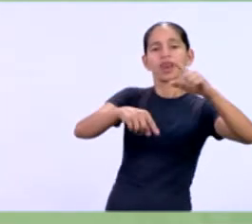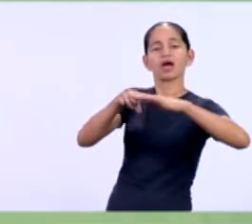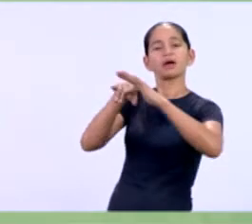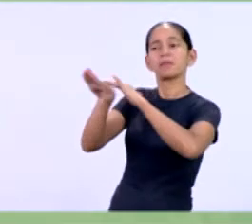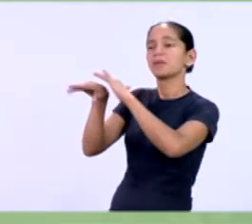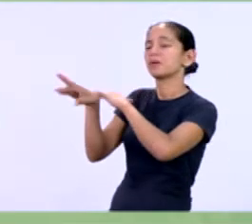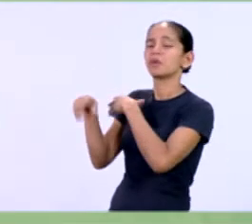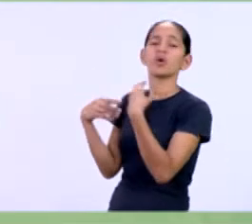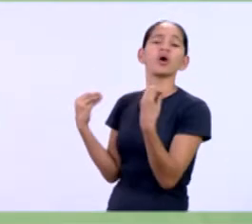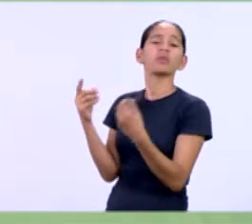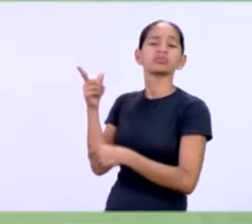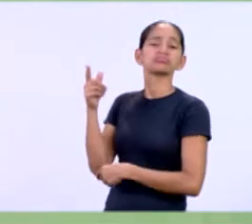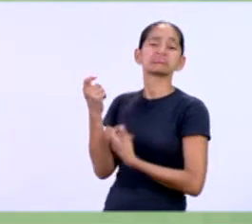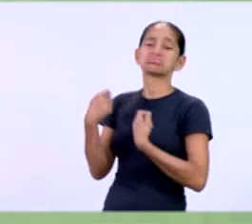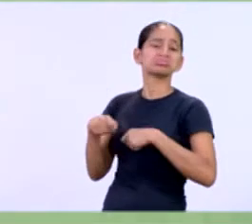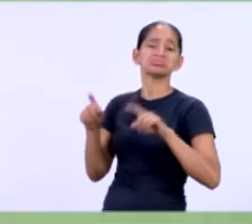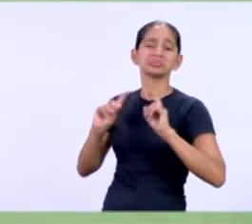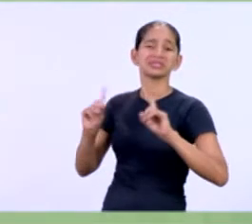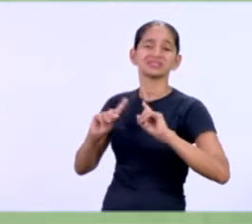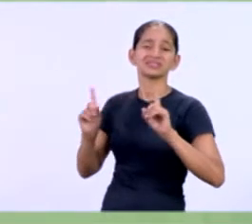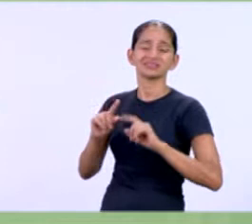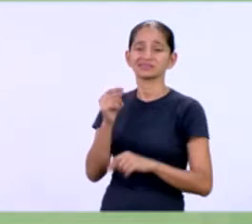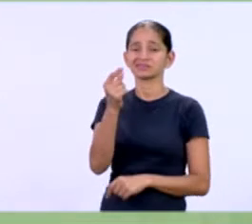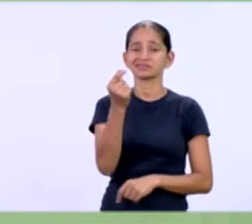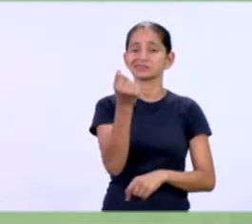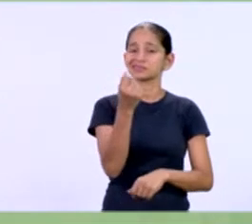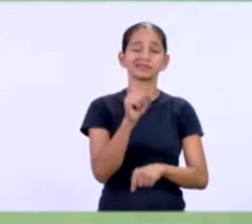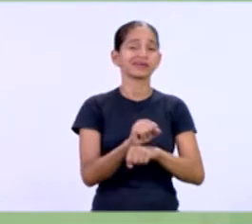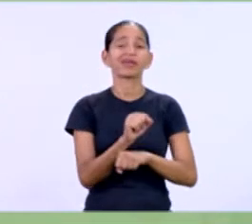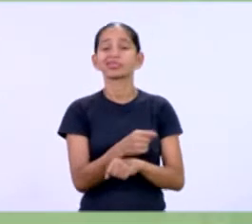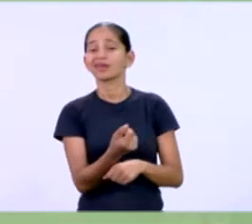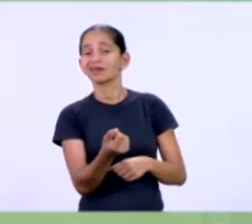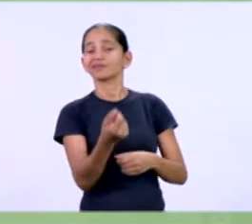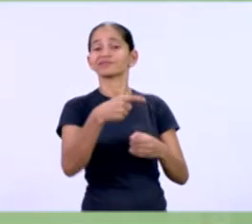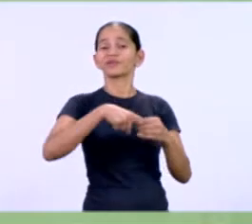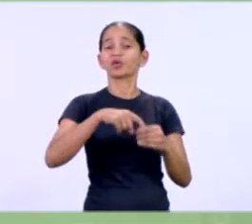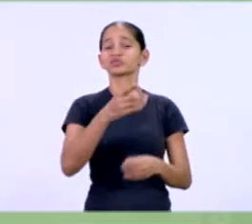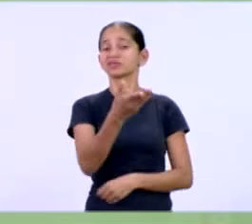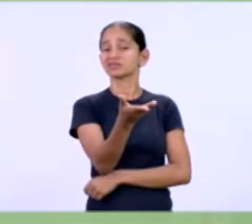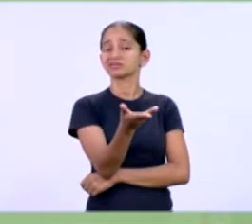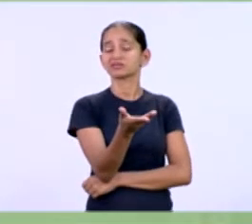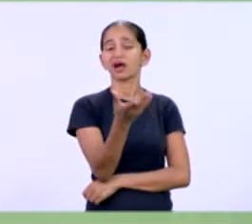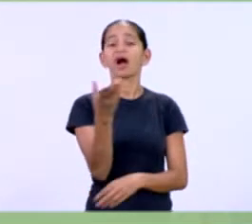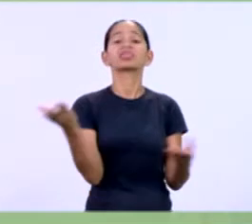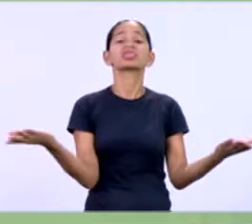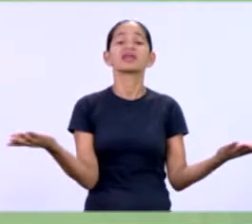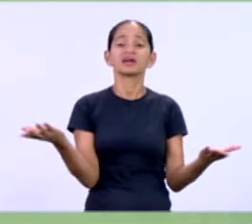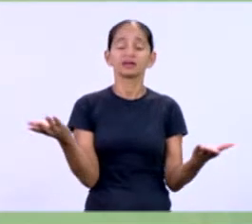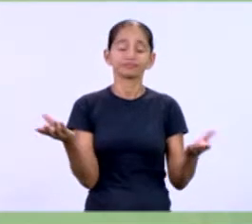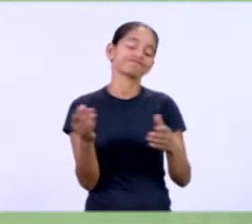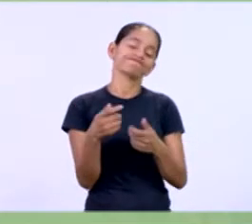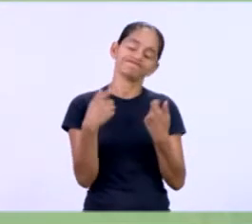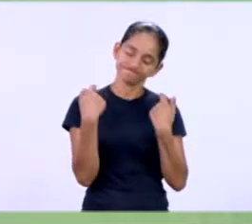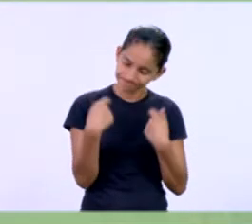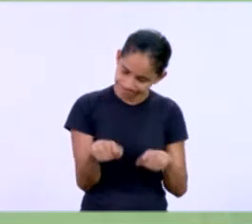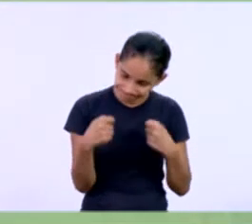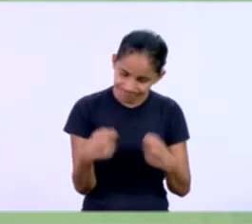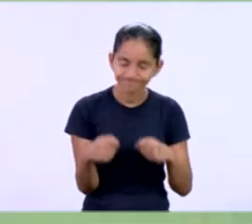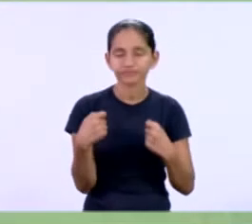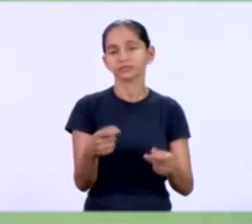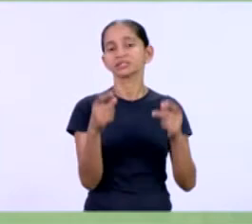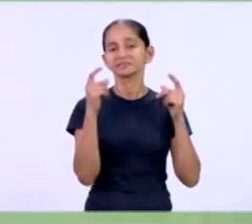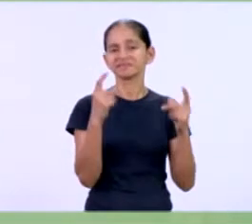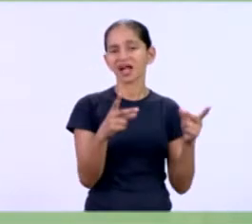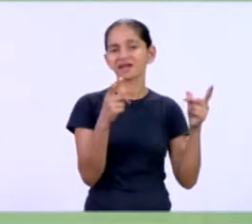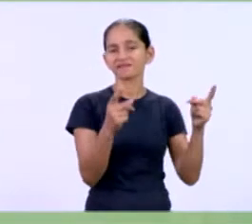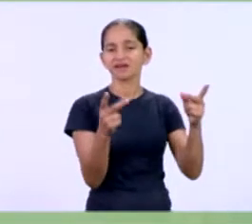aquilo representa um dinheiro que está simplesmente parado ali na organização. Então não é uma coisa tão boa assim e vai contra os